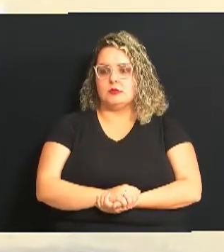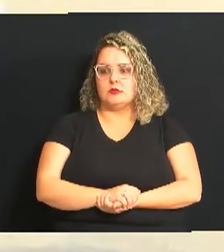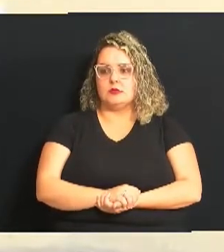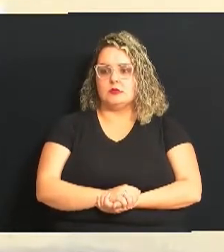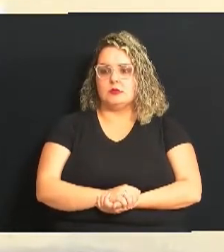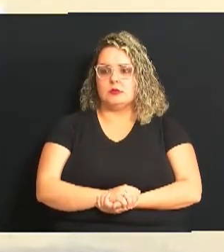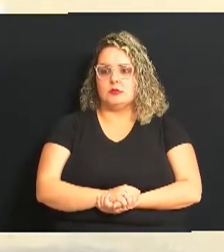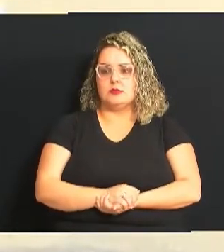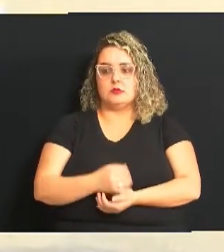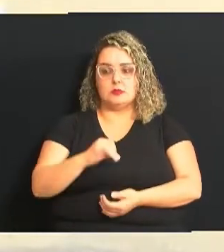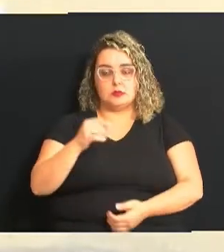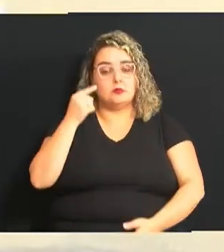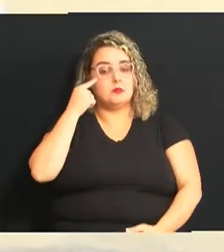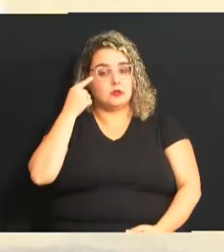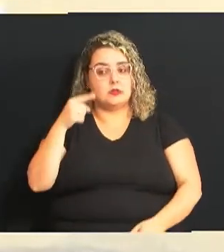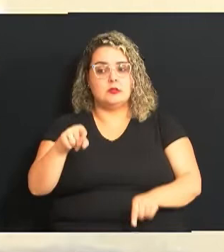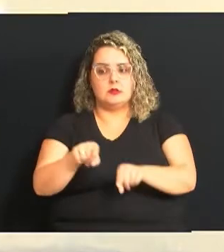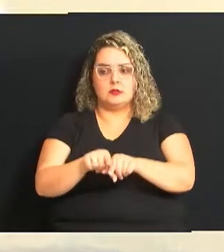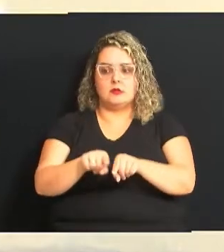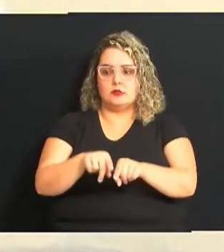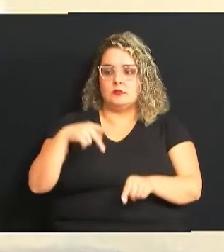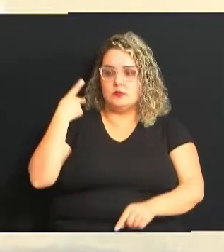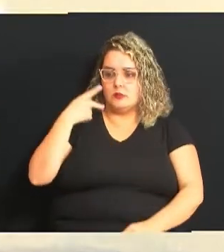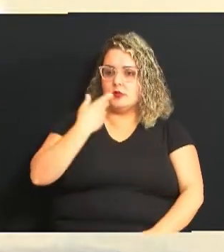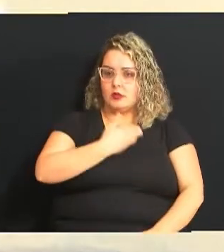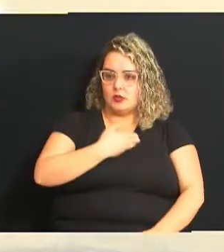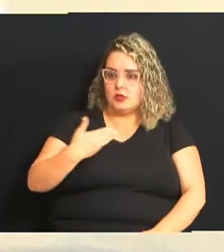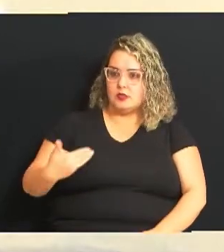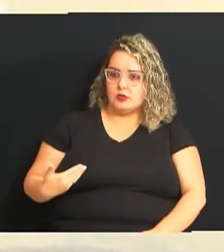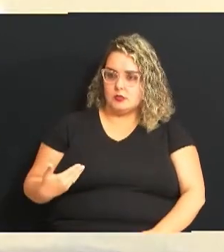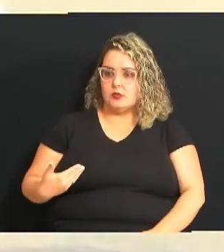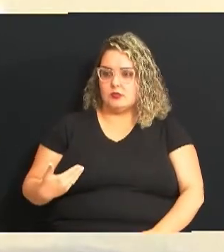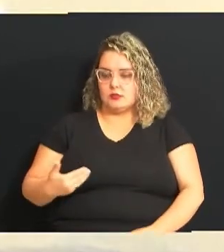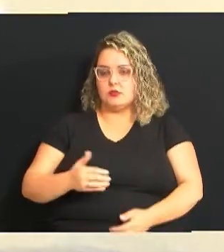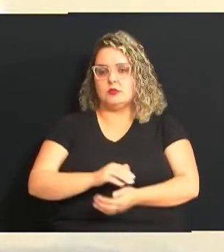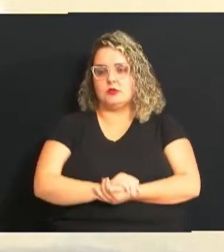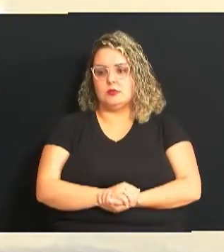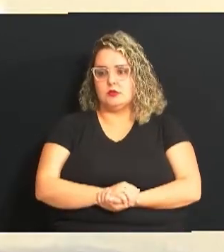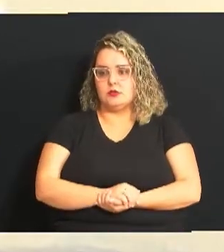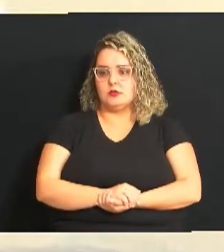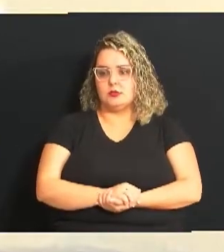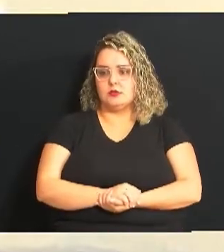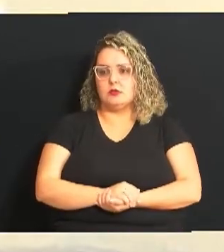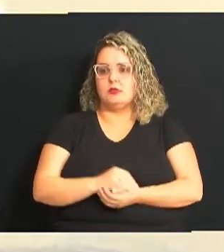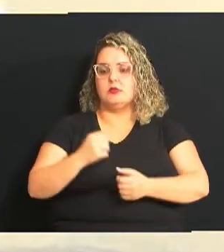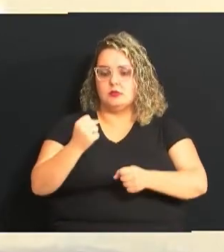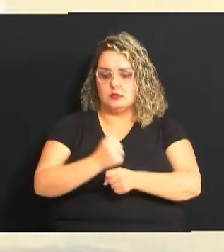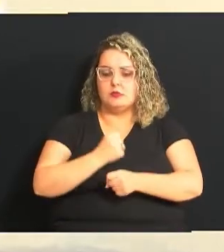fosse pensando também em políticas públicas para a construção